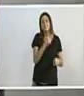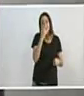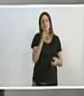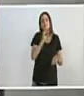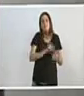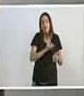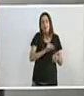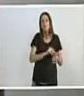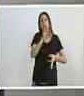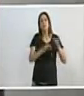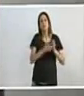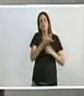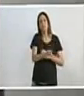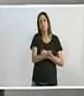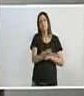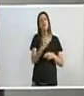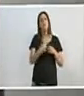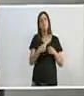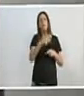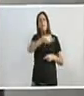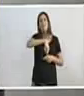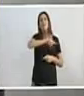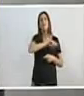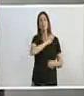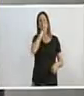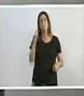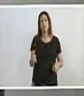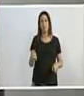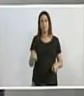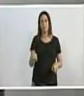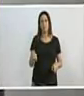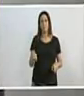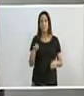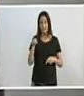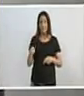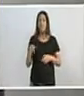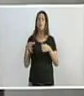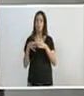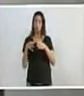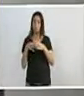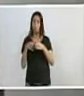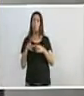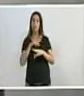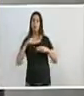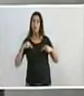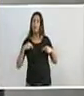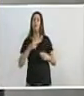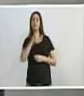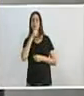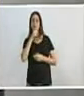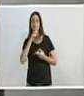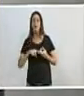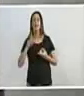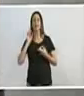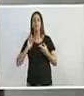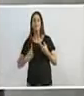arcam com as consequências financeiras dessas benesses. Repito, merecidas, merecidas. Não é justo que se continue